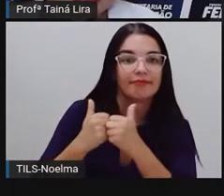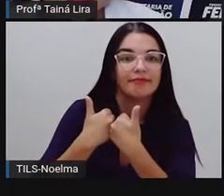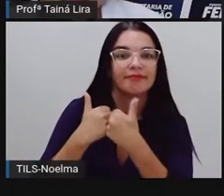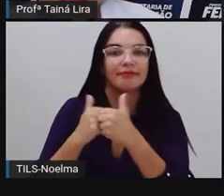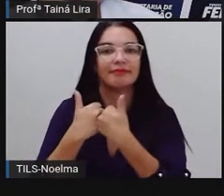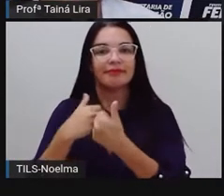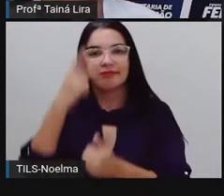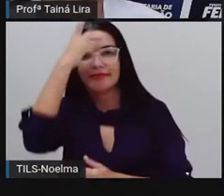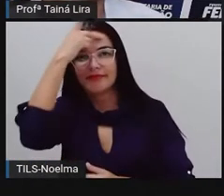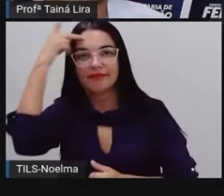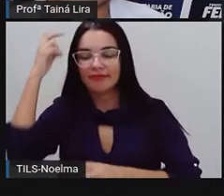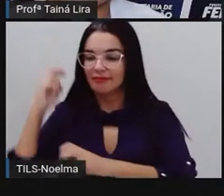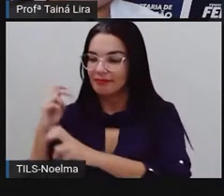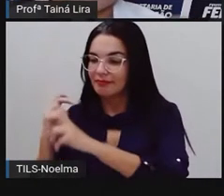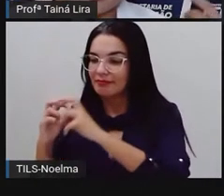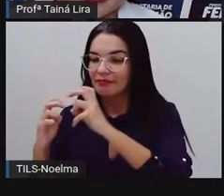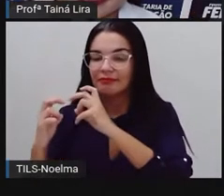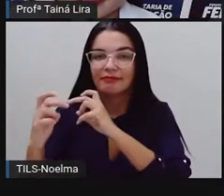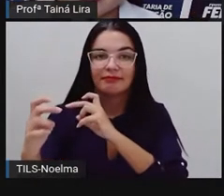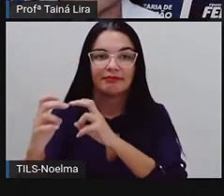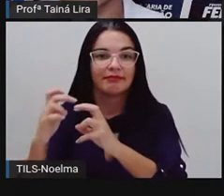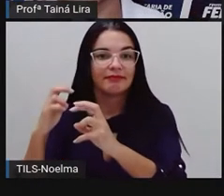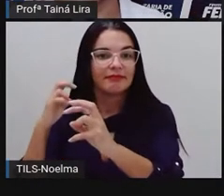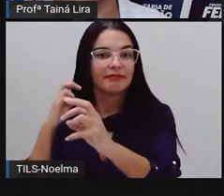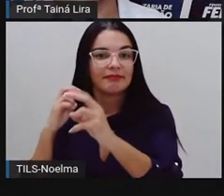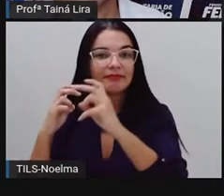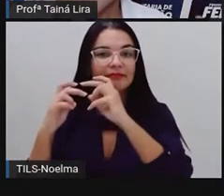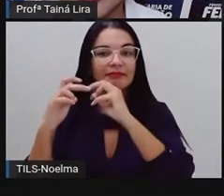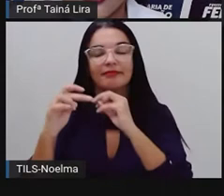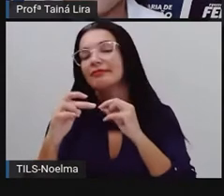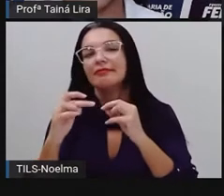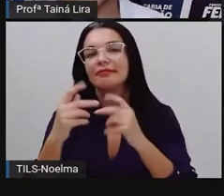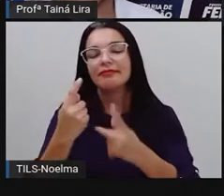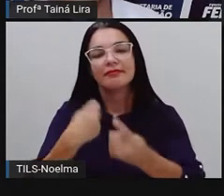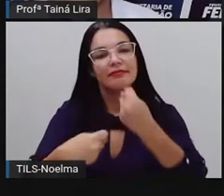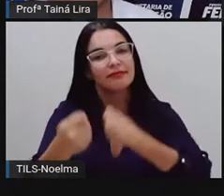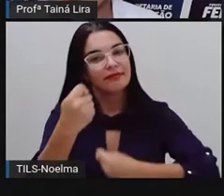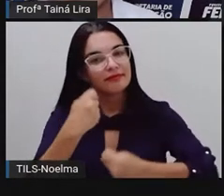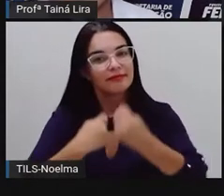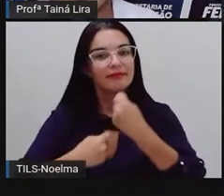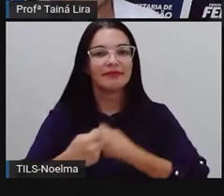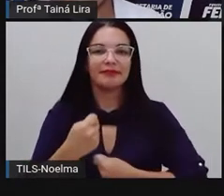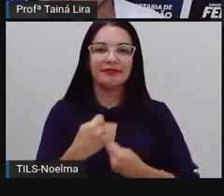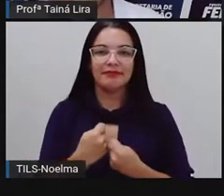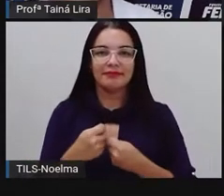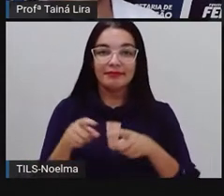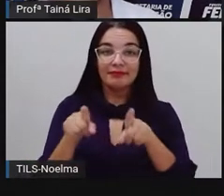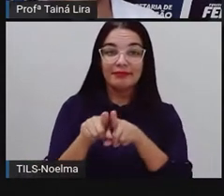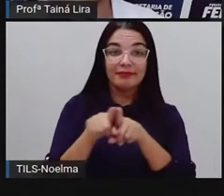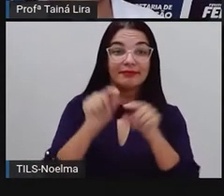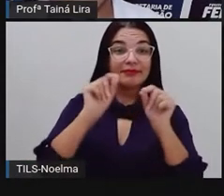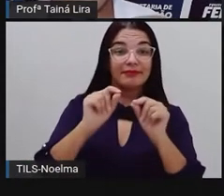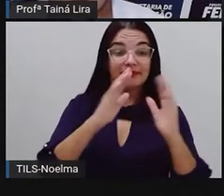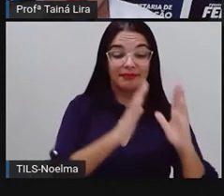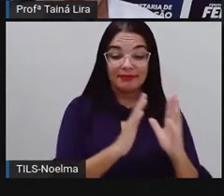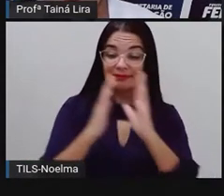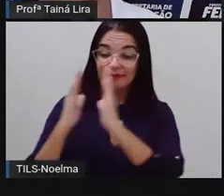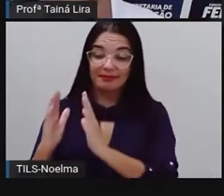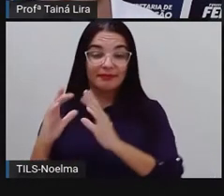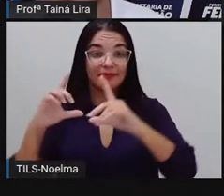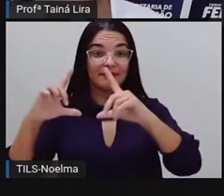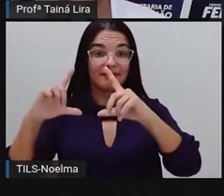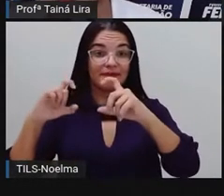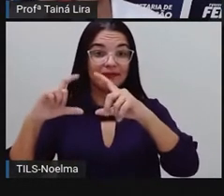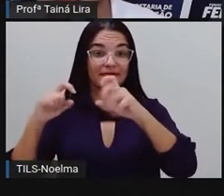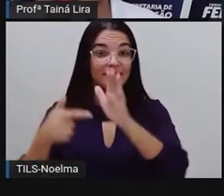pessoas transitando pelo comércio e observe também a parte né da foto